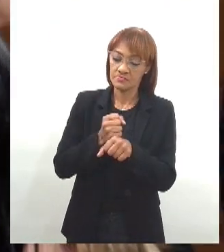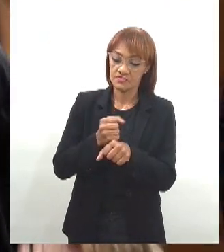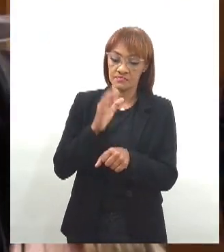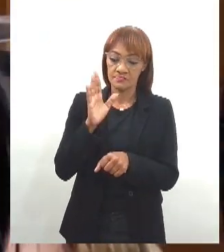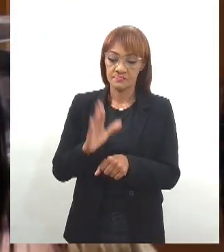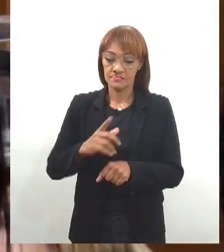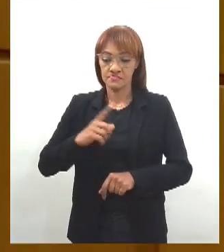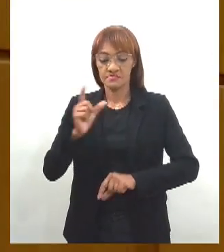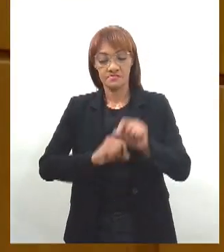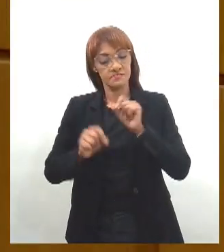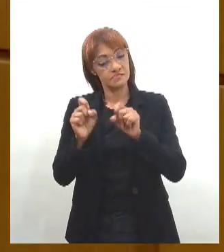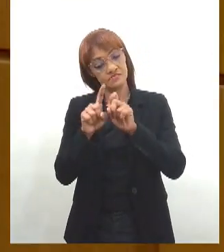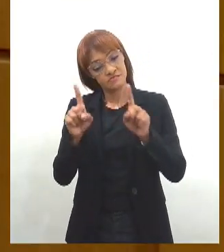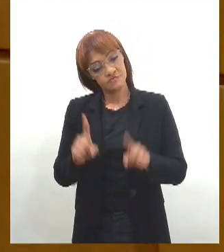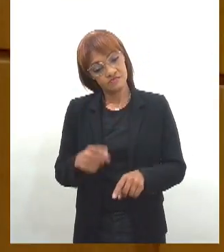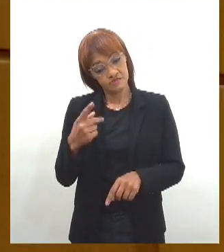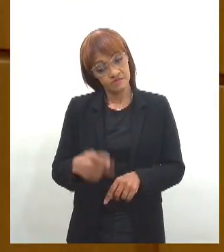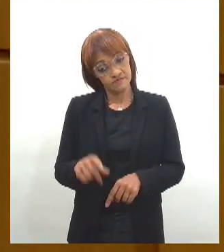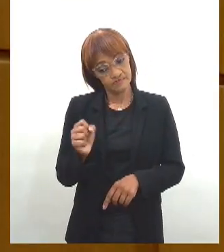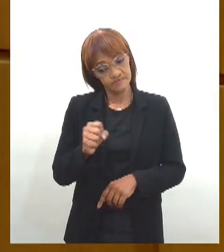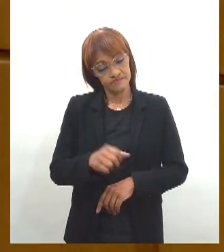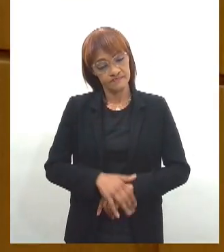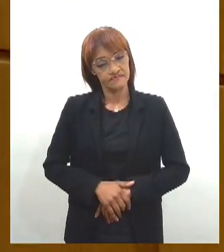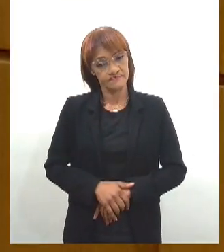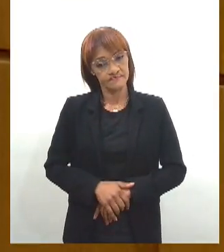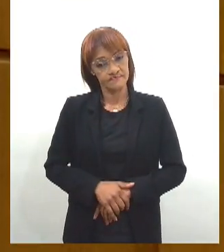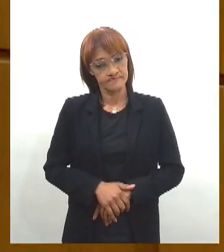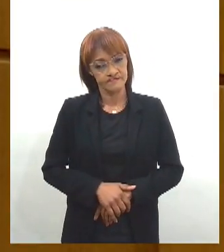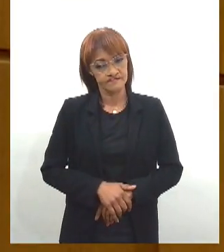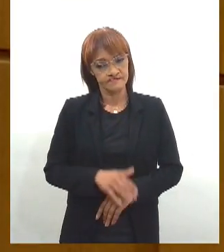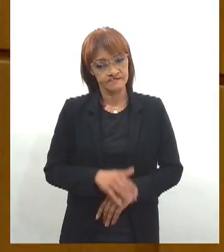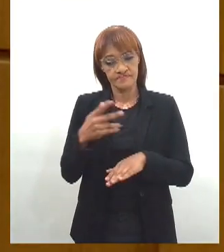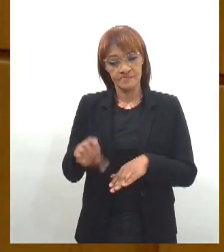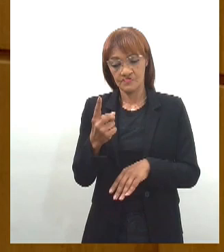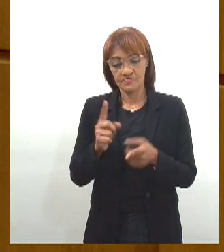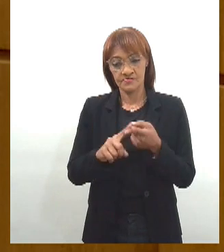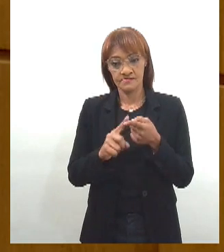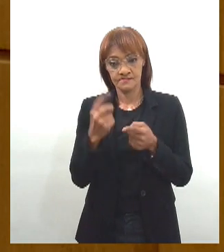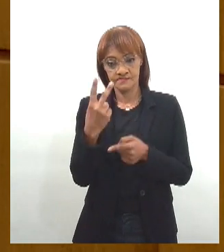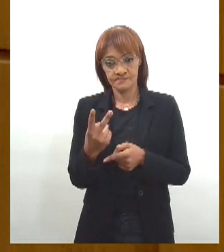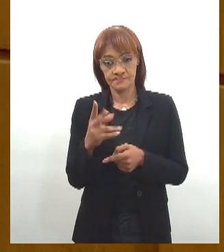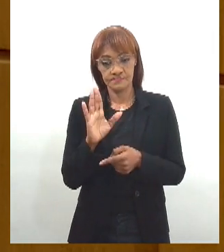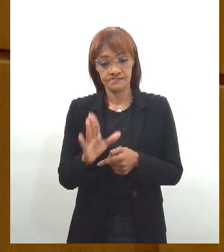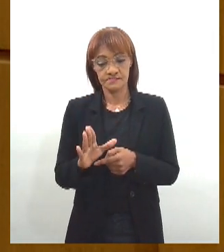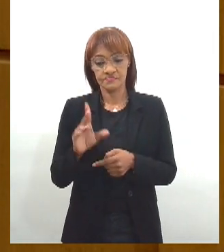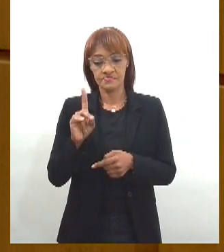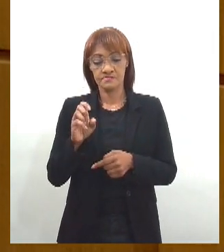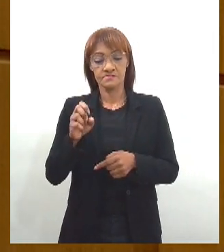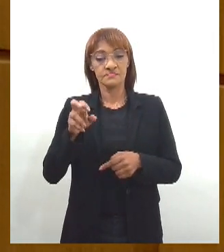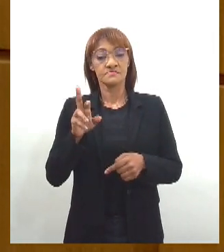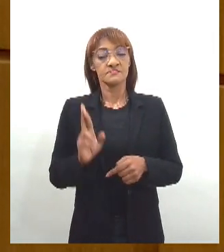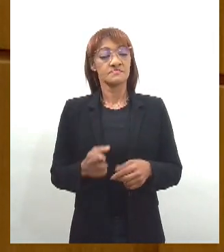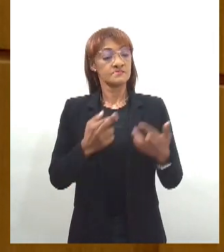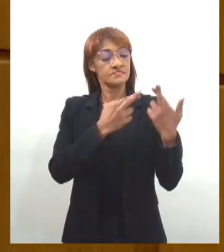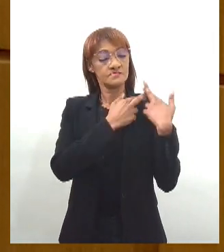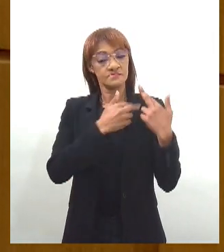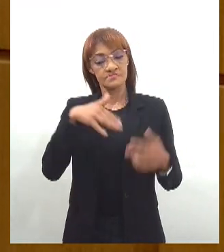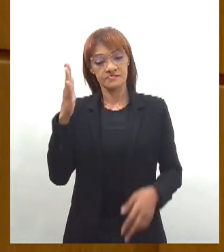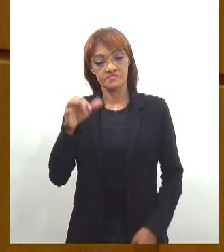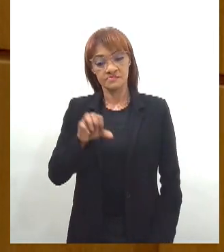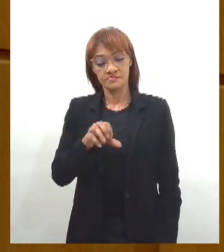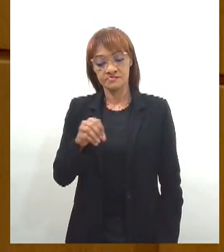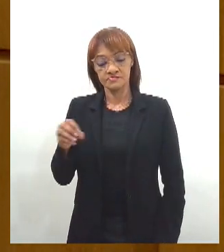em Sergipe. Através do Pró-Rodovias 1 e 2, o DER foi responsável por recuperar mais de 900 quilômetros de